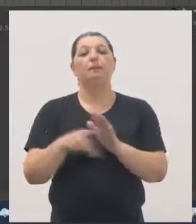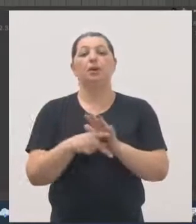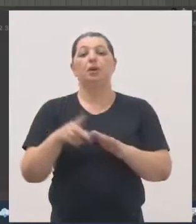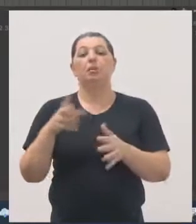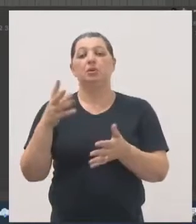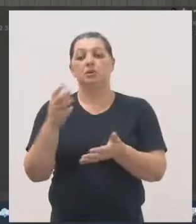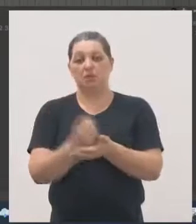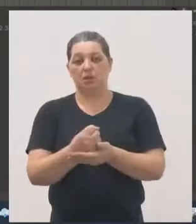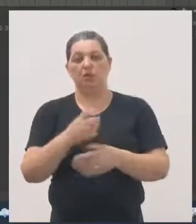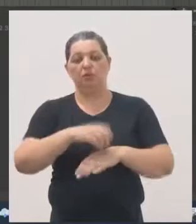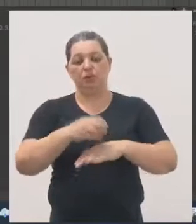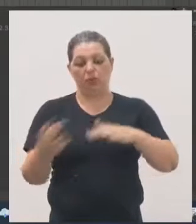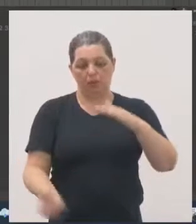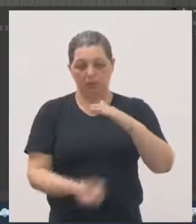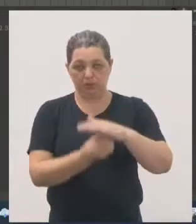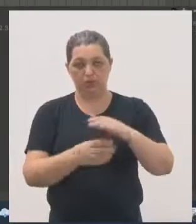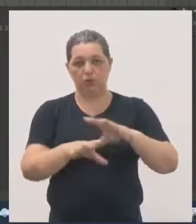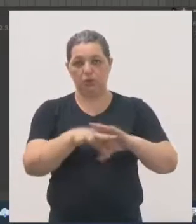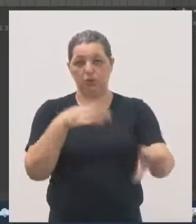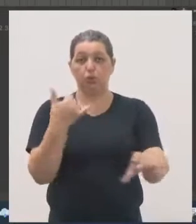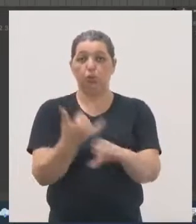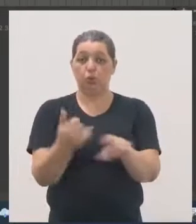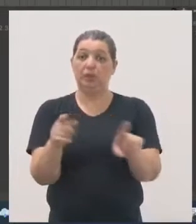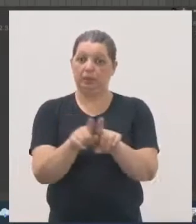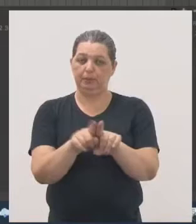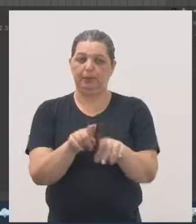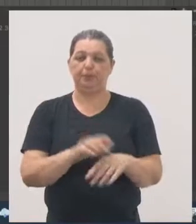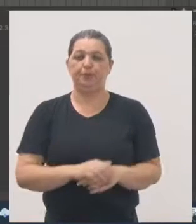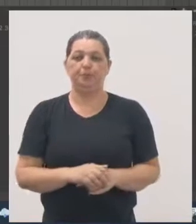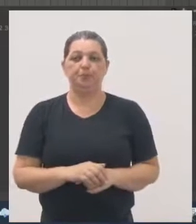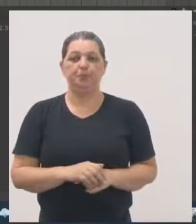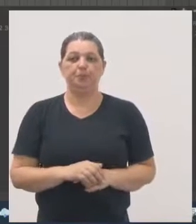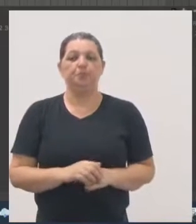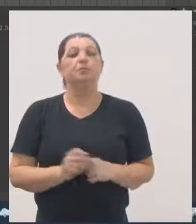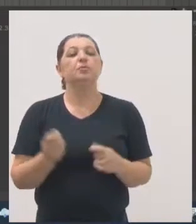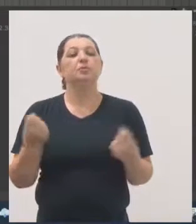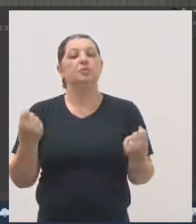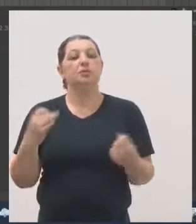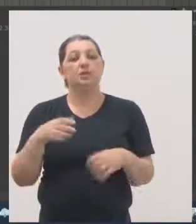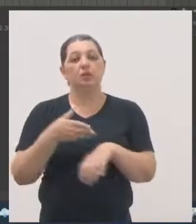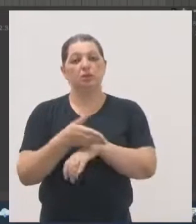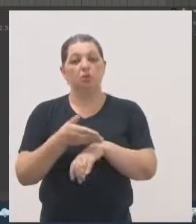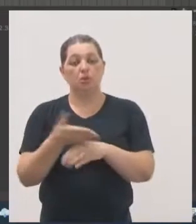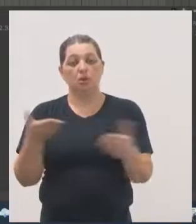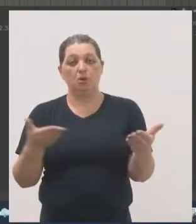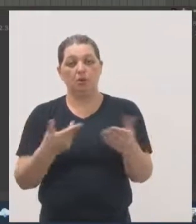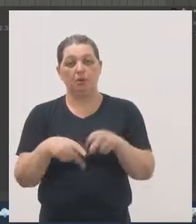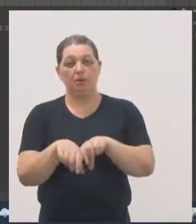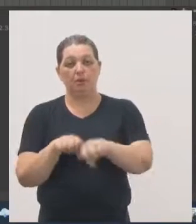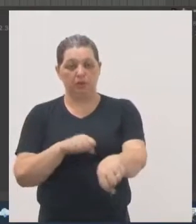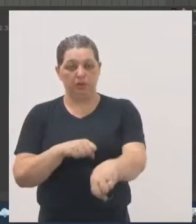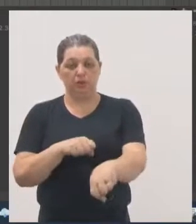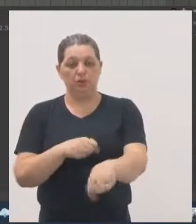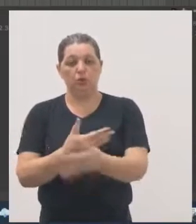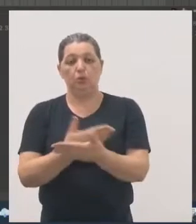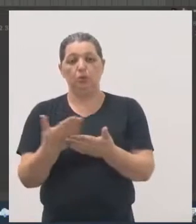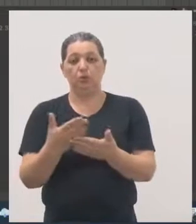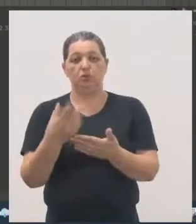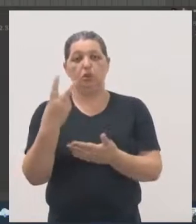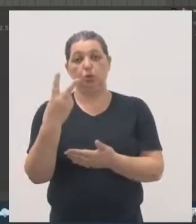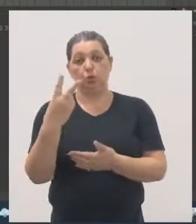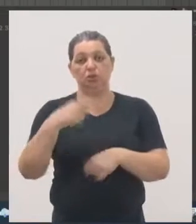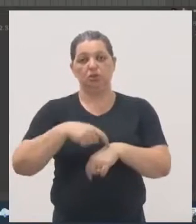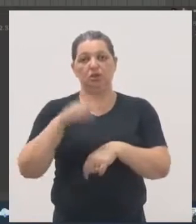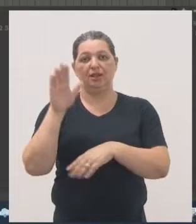repositório quanto no YouTube para vocês, tá? Quem entrou agora também, a formação começou às 14 horas, que algumas